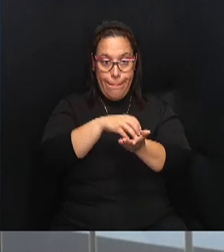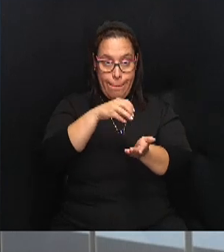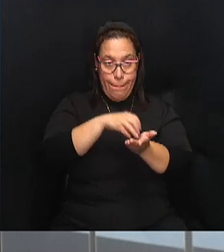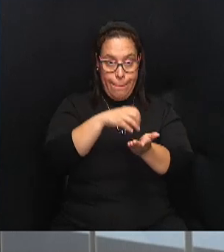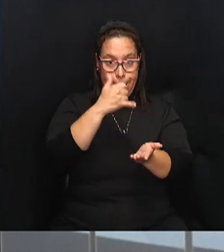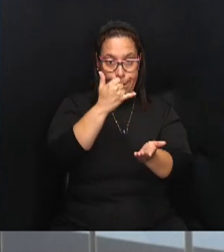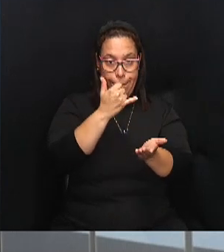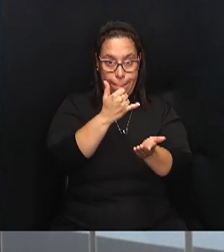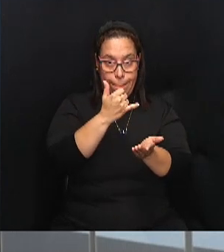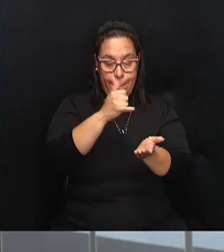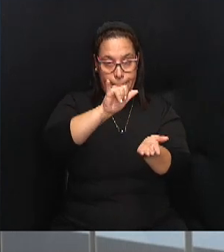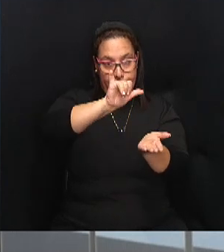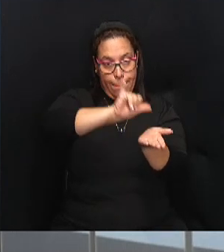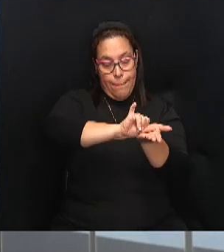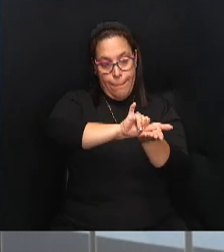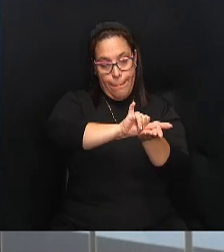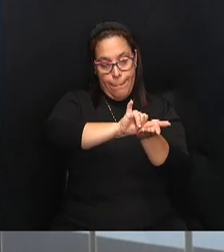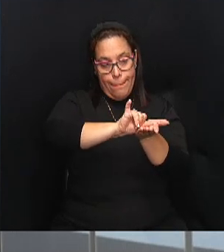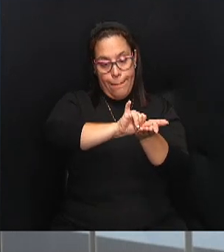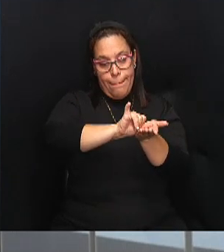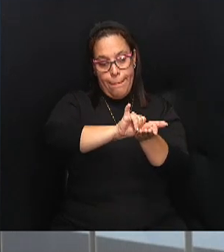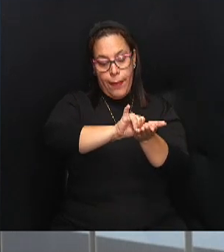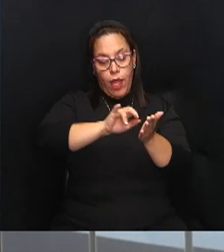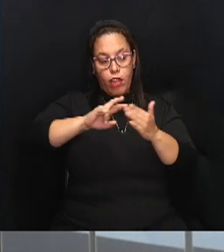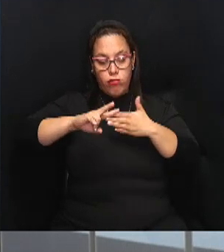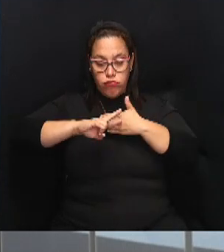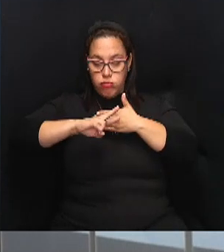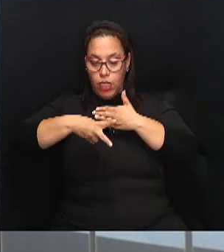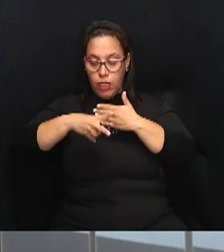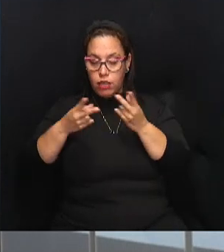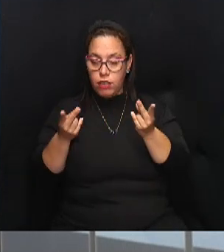né? E um impacto no